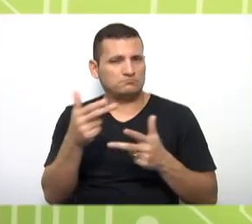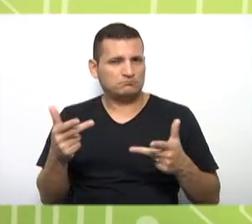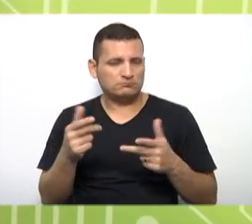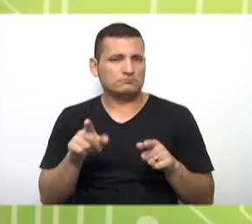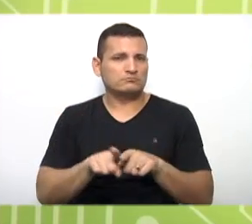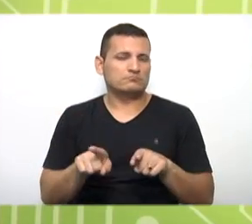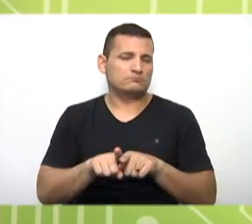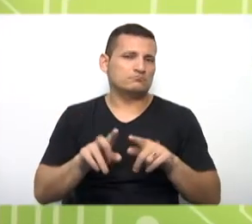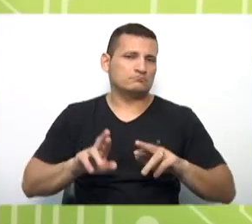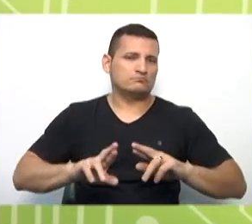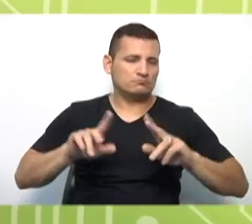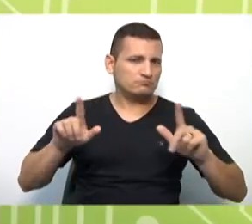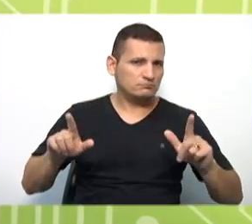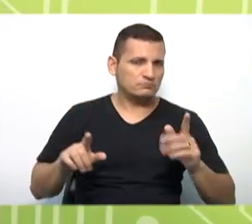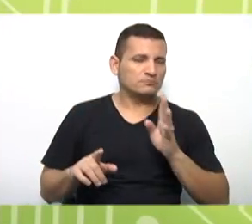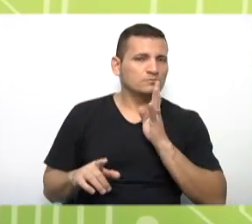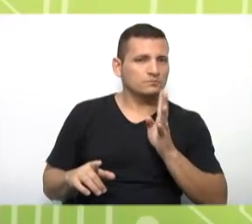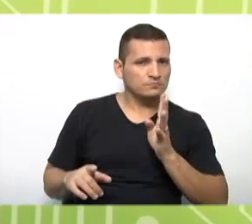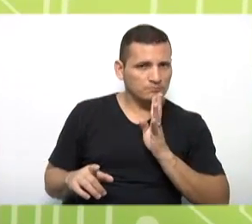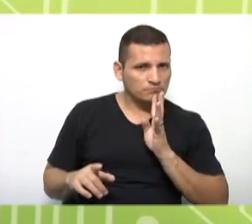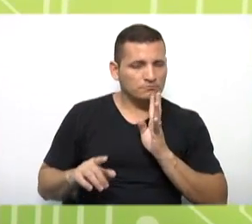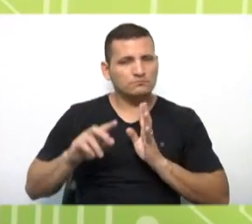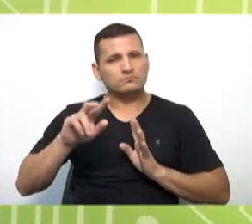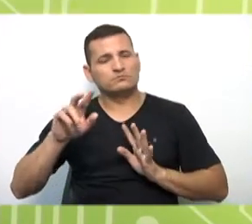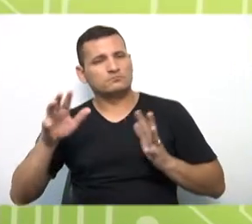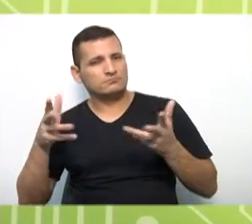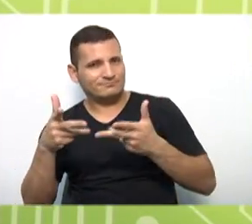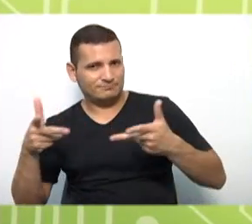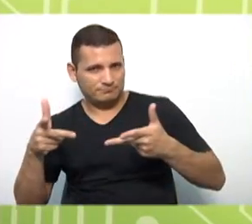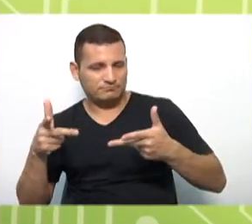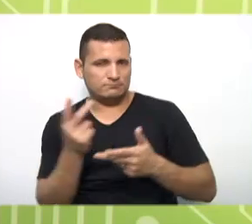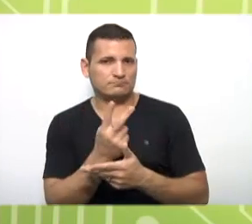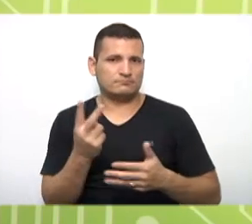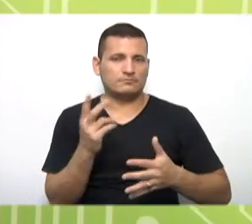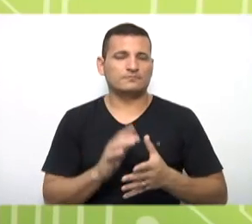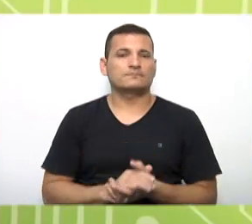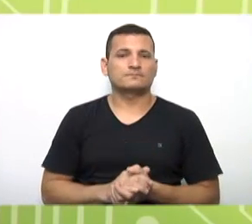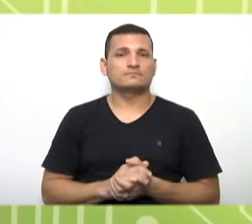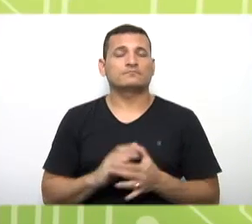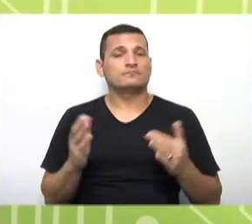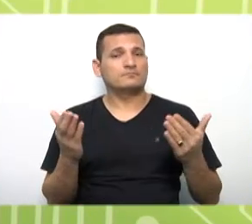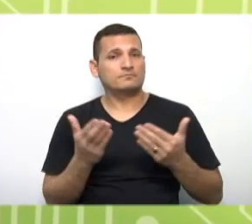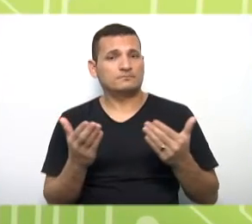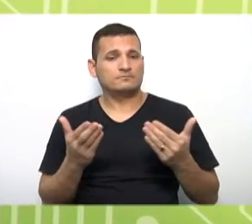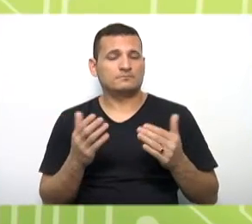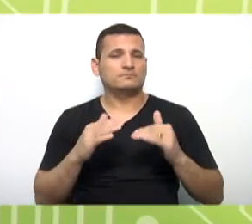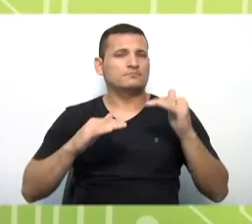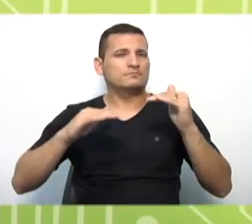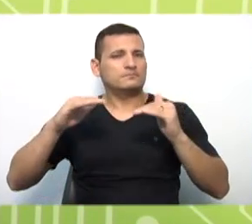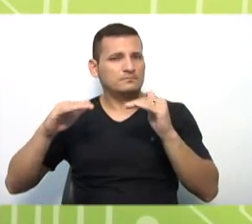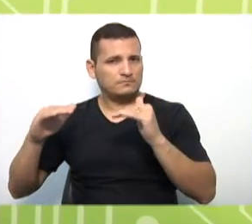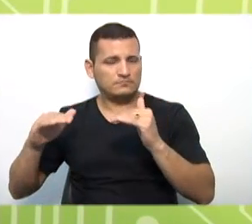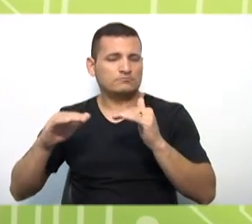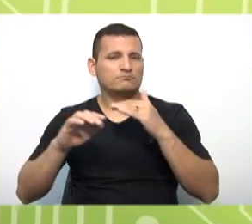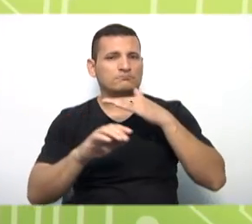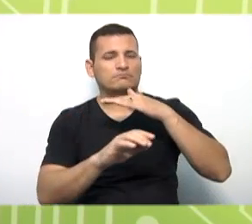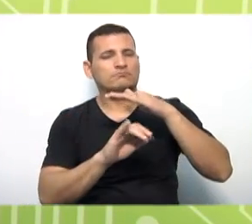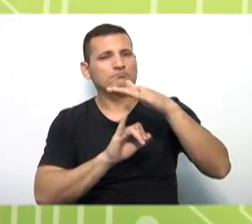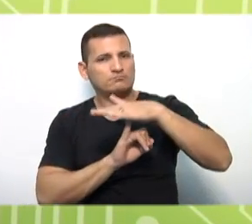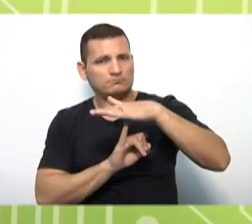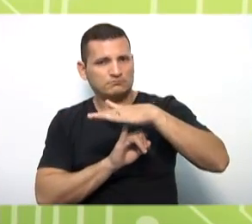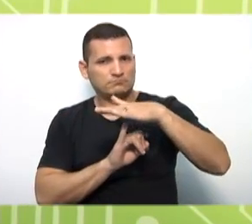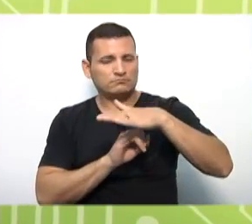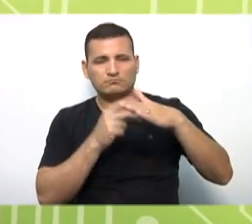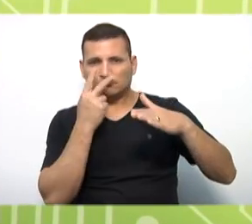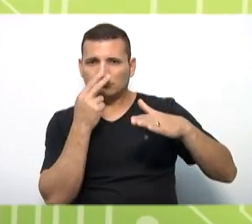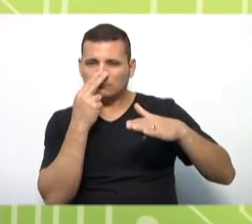diferencie o conhecimento da habilidade. Vamos falar aqui agora em nível institucional, parecido com os níveis